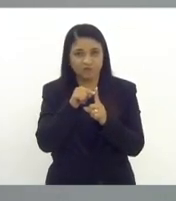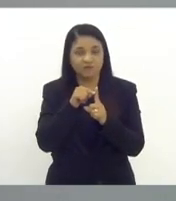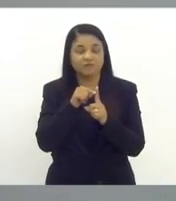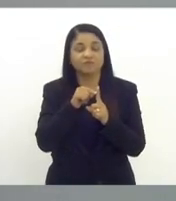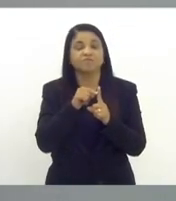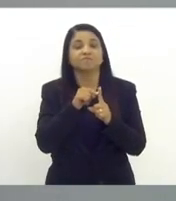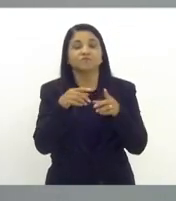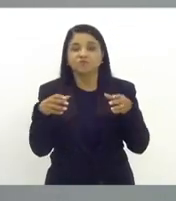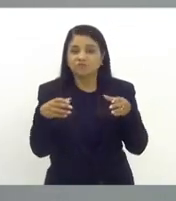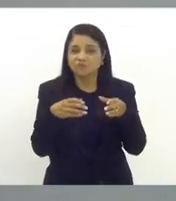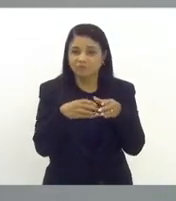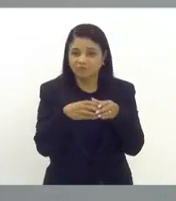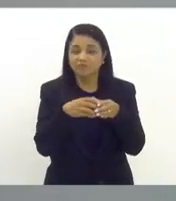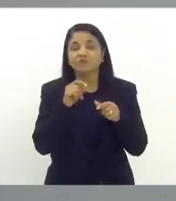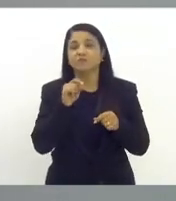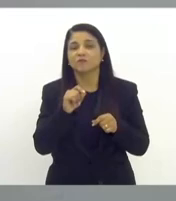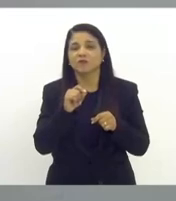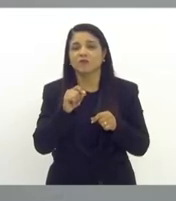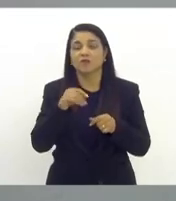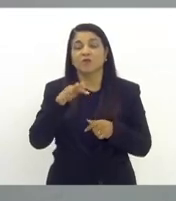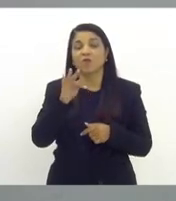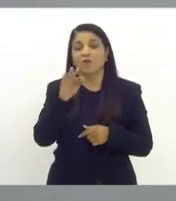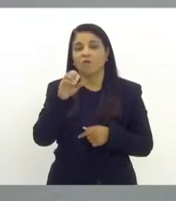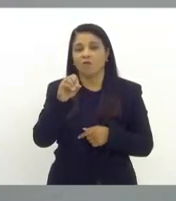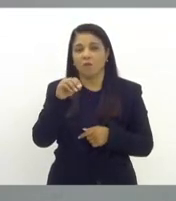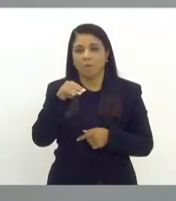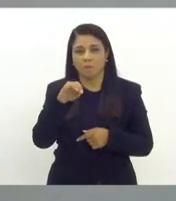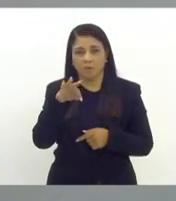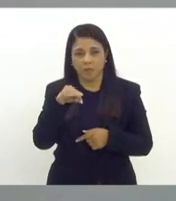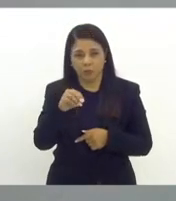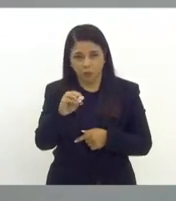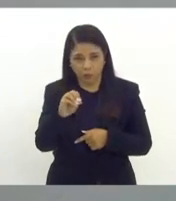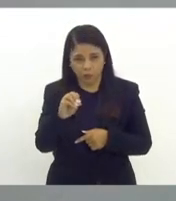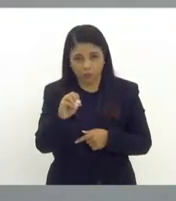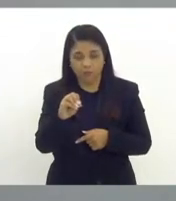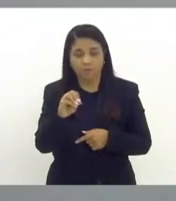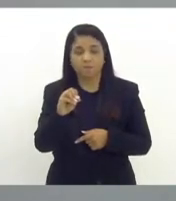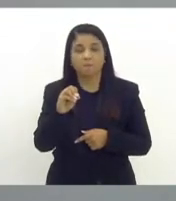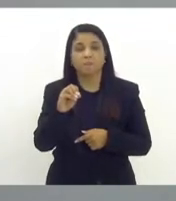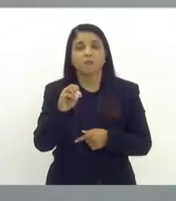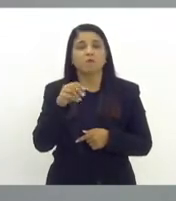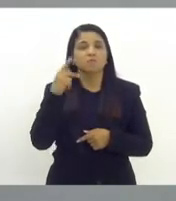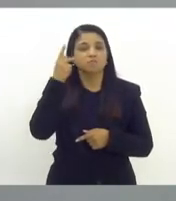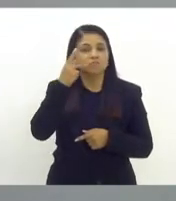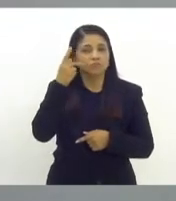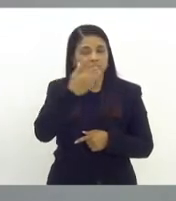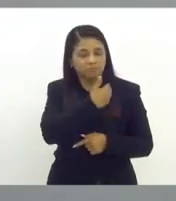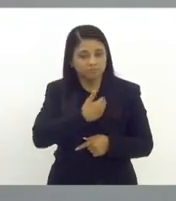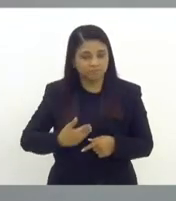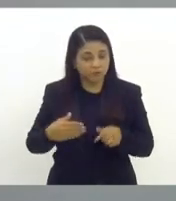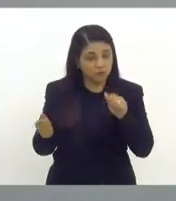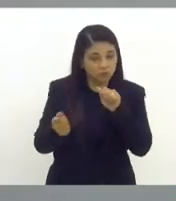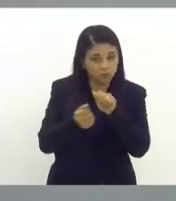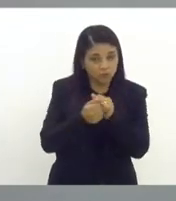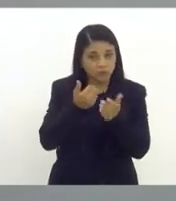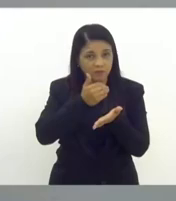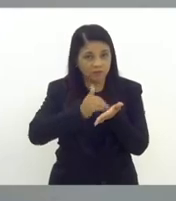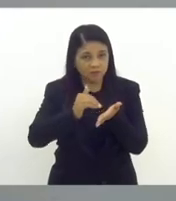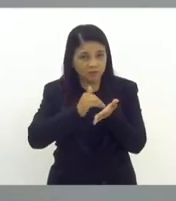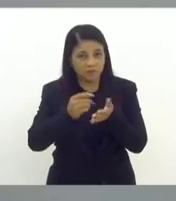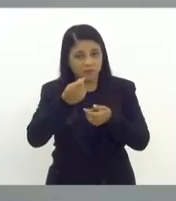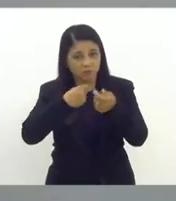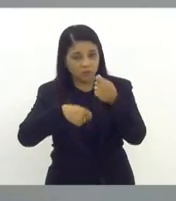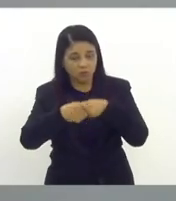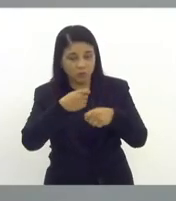frente é exatamente isso fazer o fomento né colocando políticas públicas junto com a secretaria de